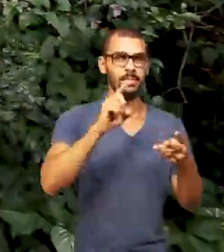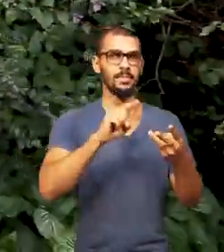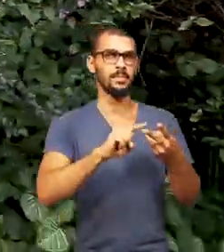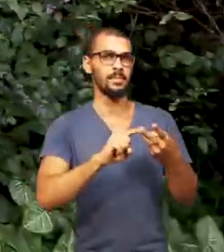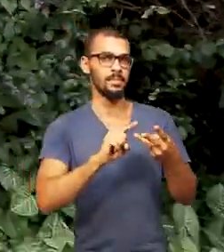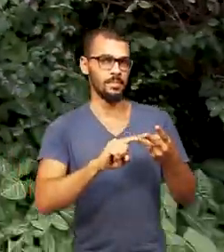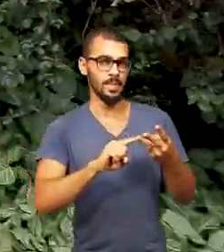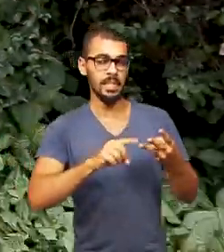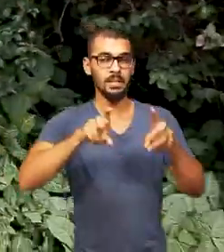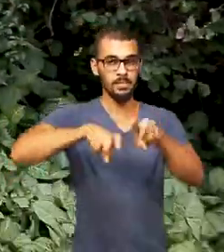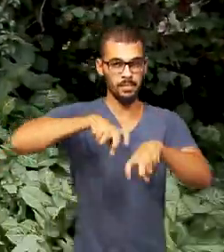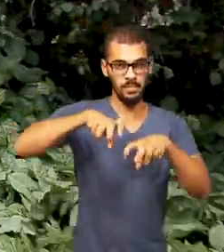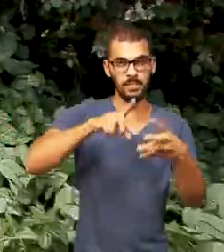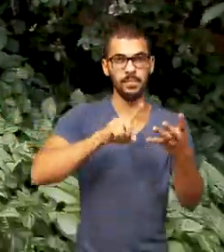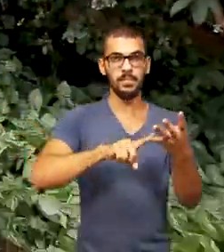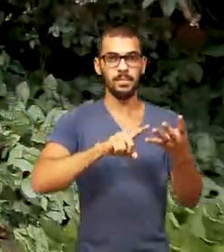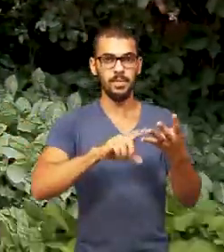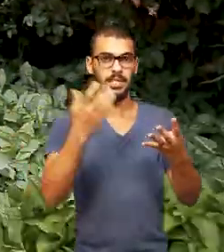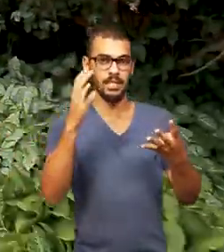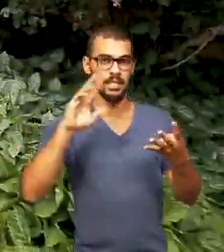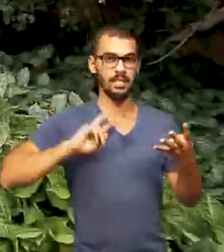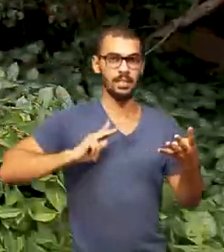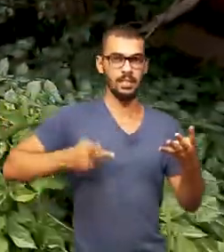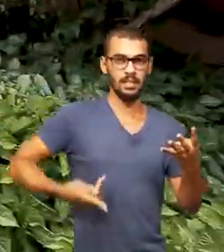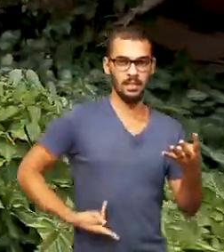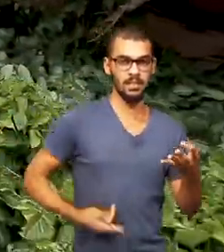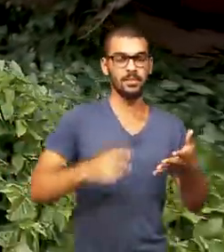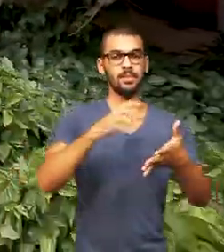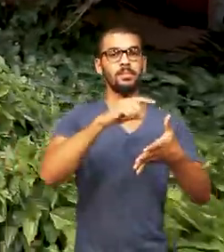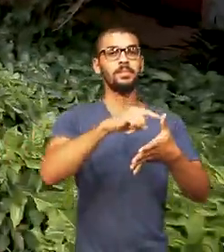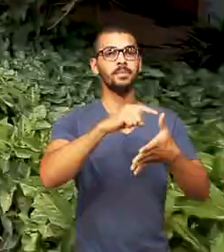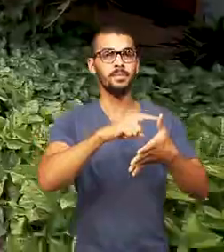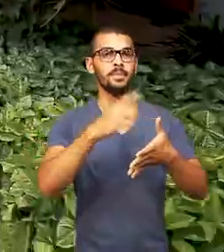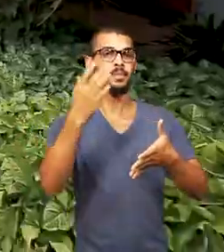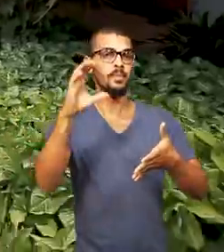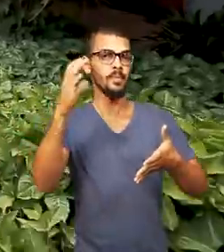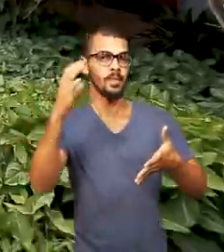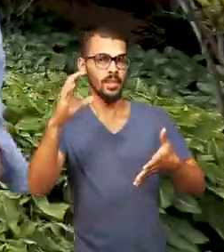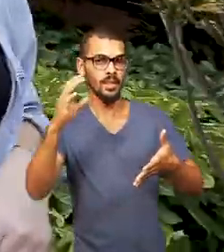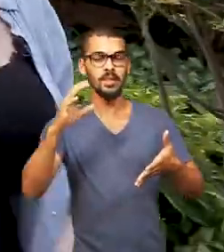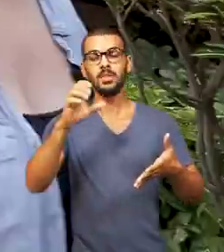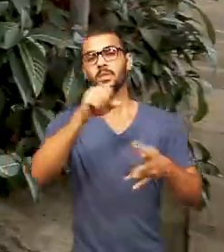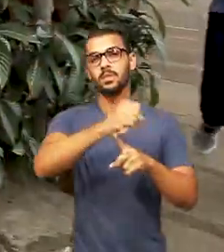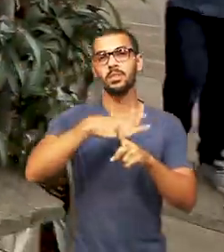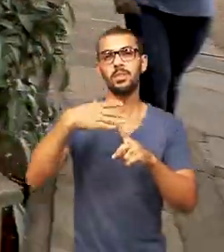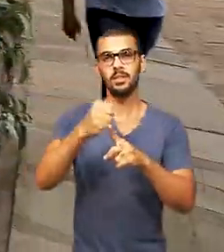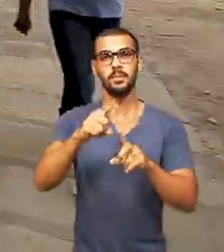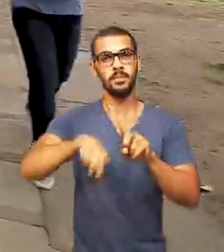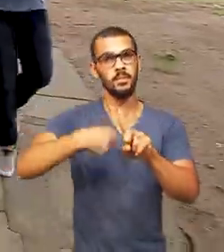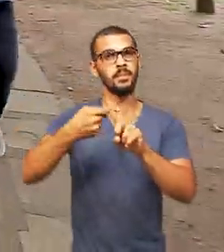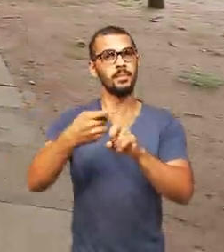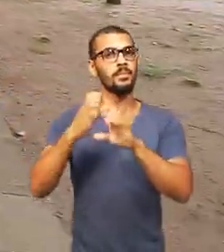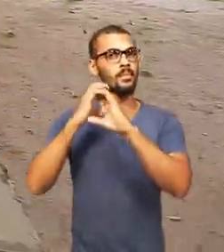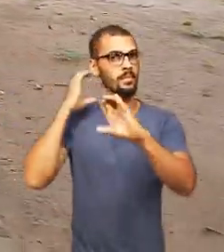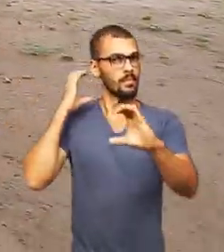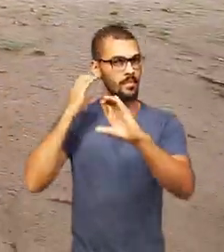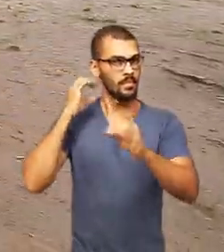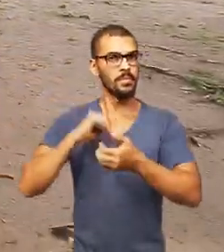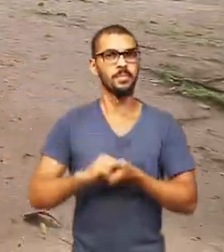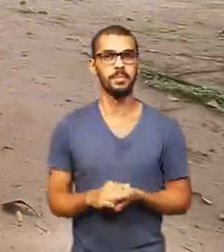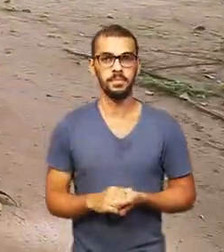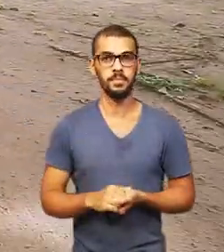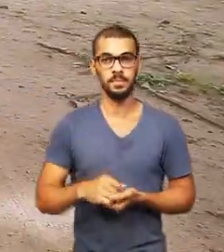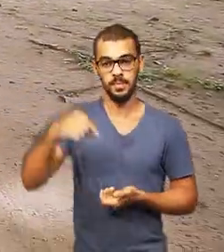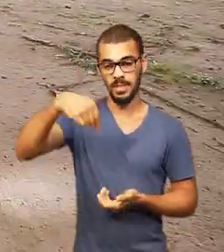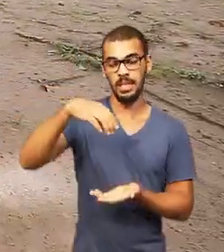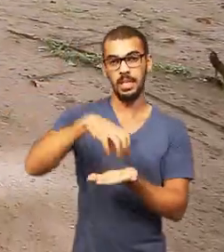ciências exatas e da terra, ciências humanas, ciências sociais aplicadas e as engenharias. Aqui no campus Educação Física funcionam